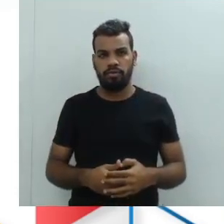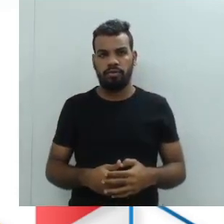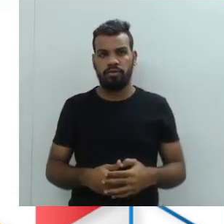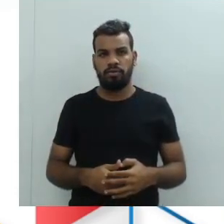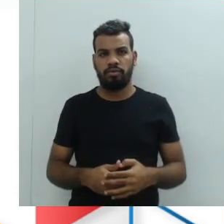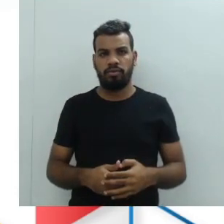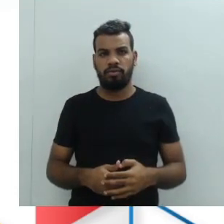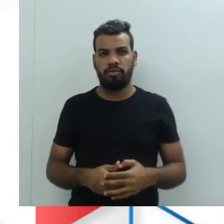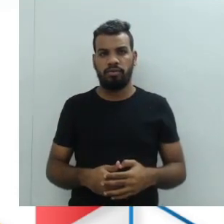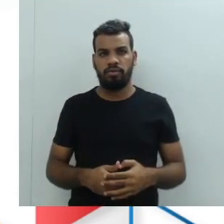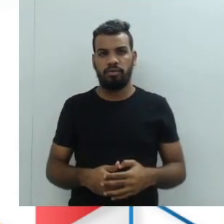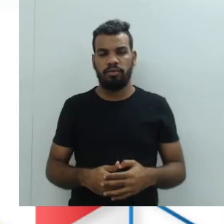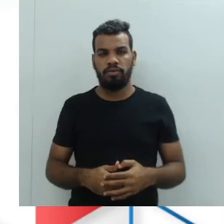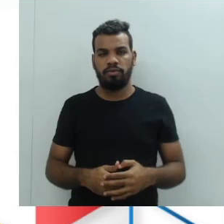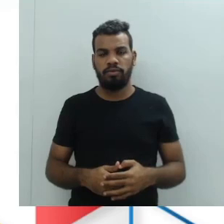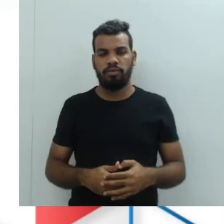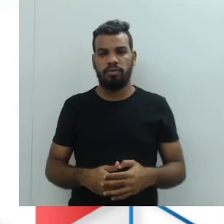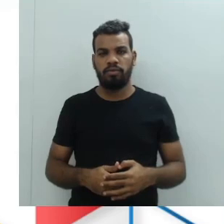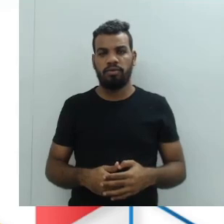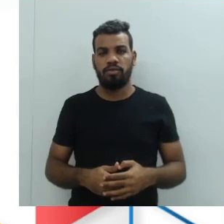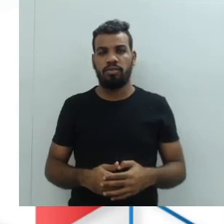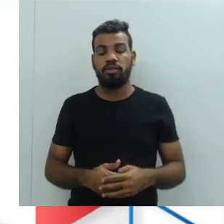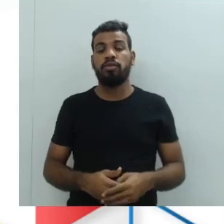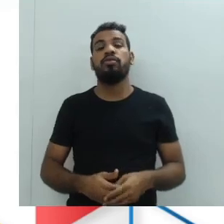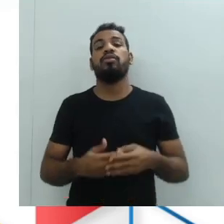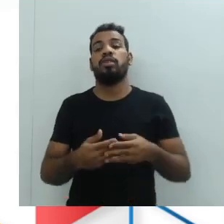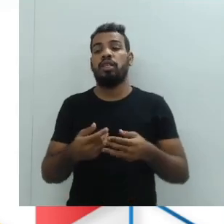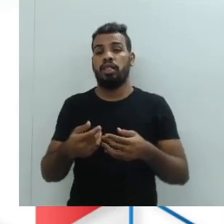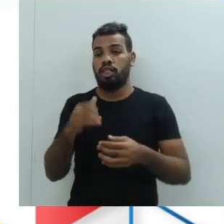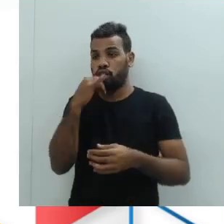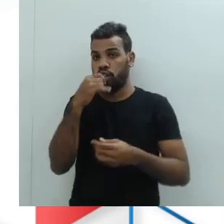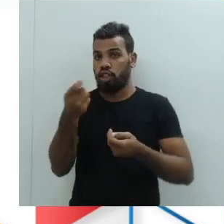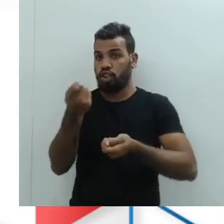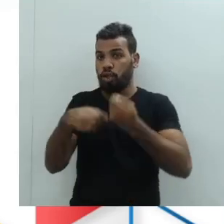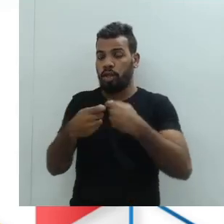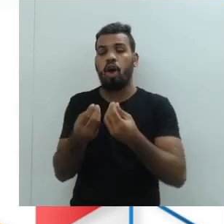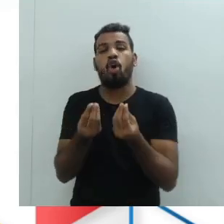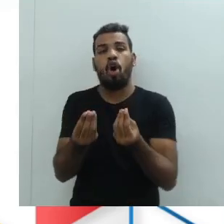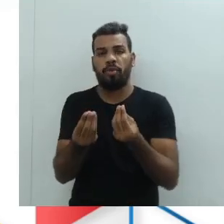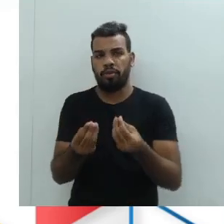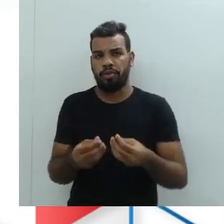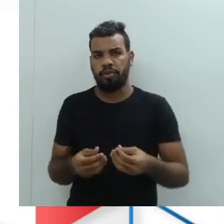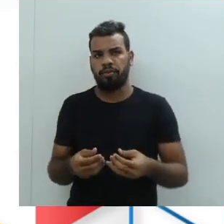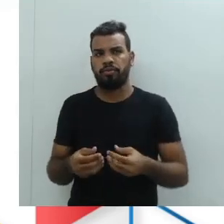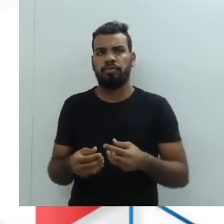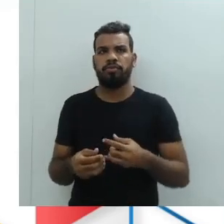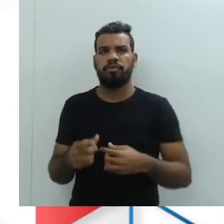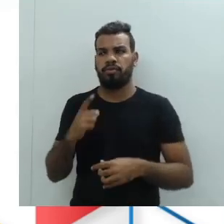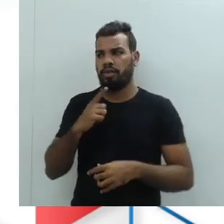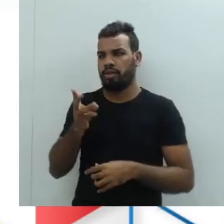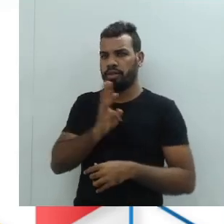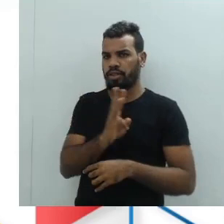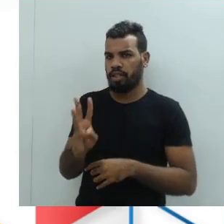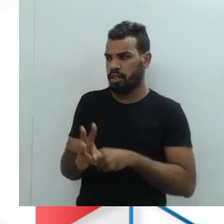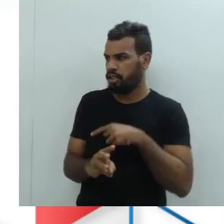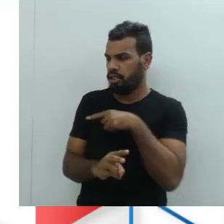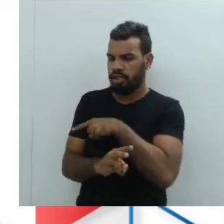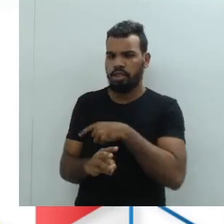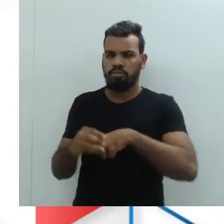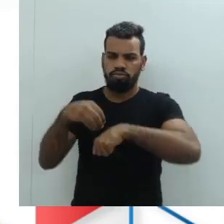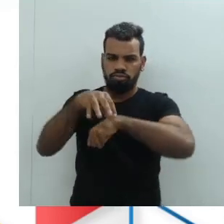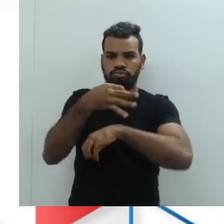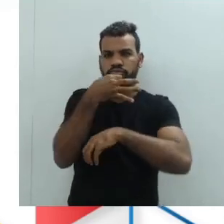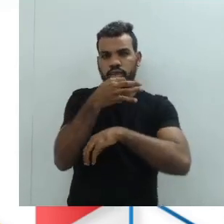né? Como economizar na energia elétrica? Então aqui, ó, tem algumas dicas de site, né, que você pode ver, ó,